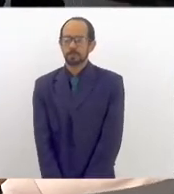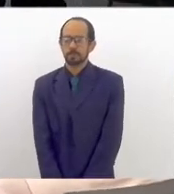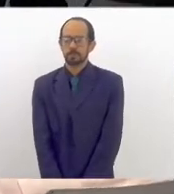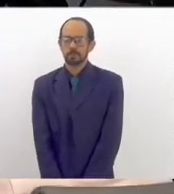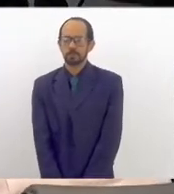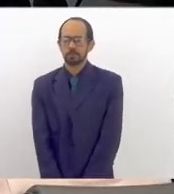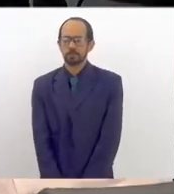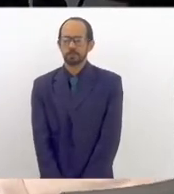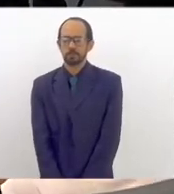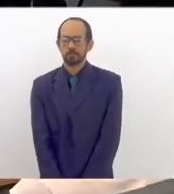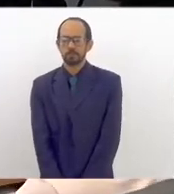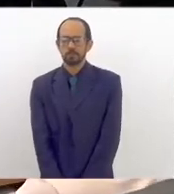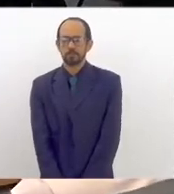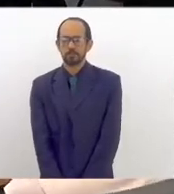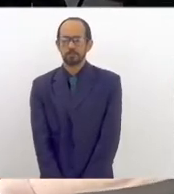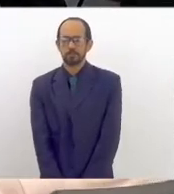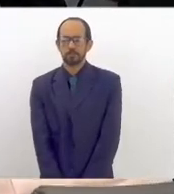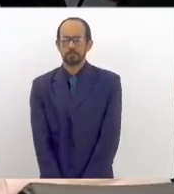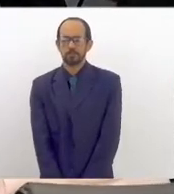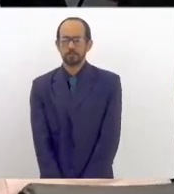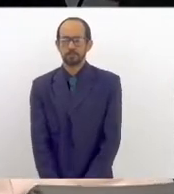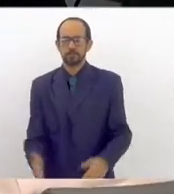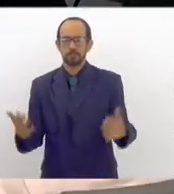por favor vem para mesa